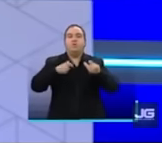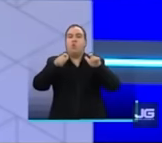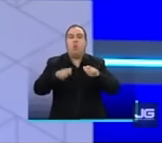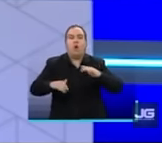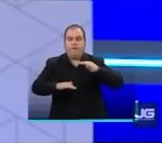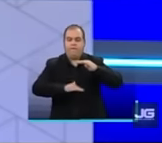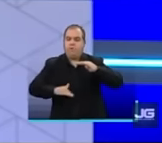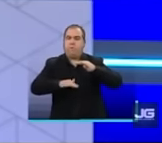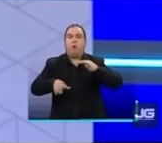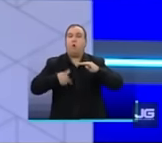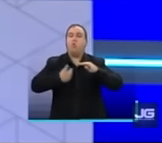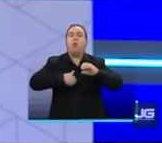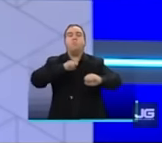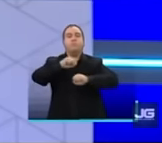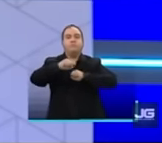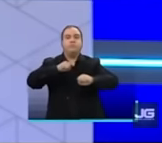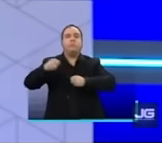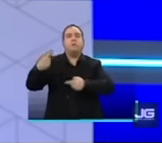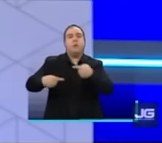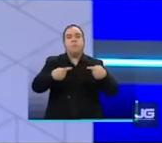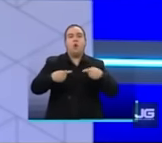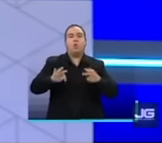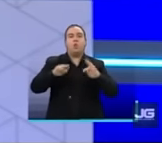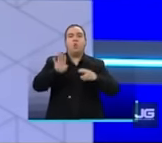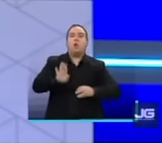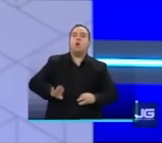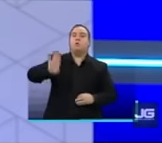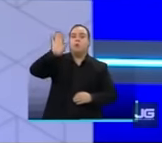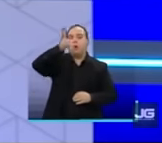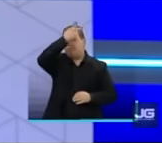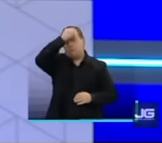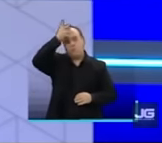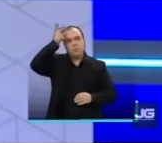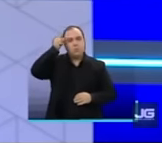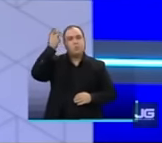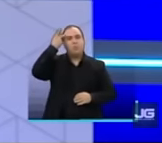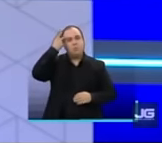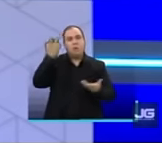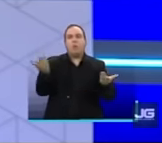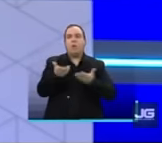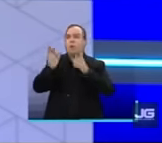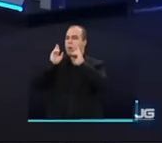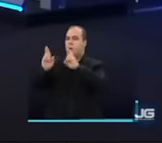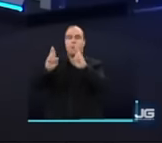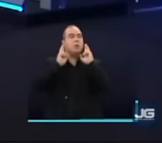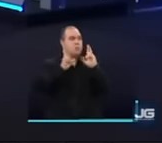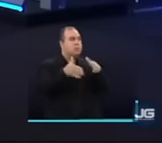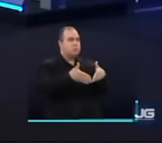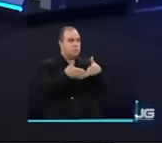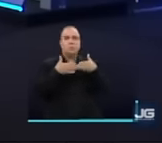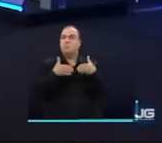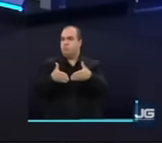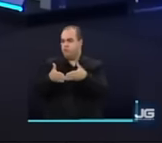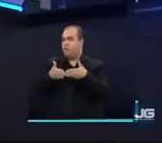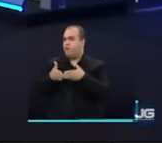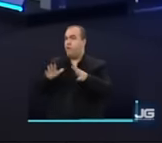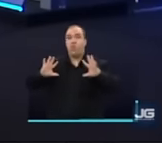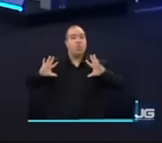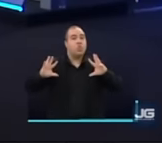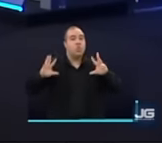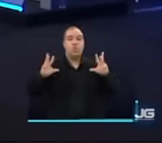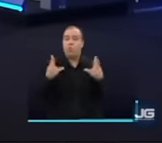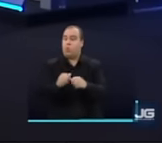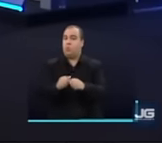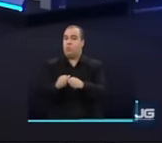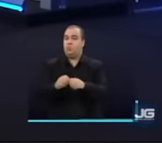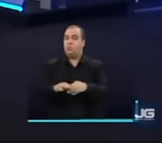informal, nós estamos em debate. Denise. E são todos candidatos à Prefeitura de São Paulo. São umas crianças. Então, respeito, por favor. Todos. Fala com ele,